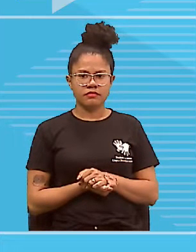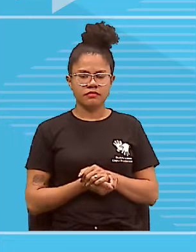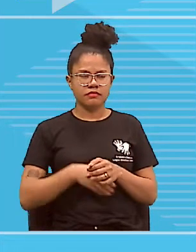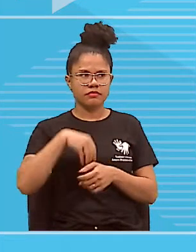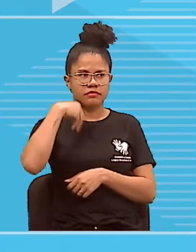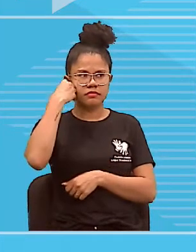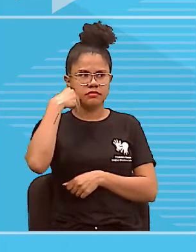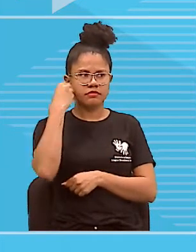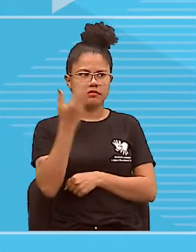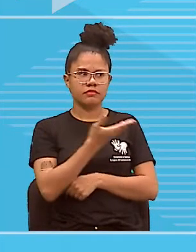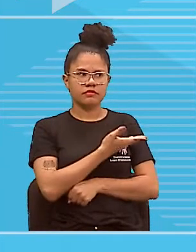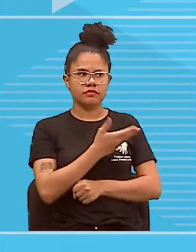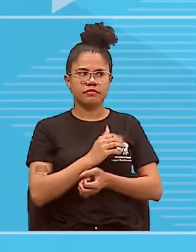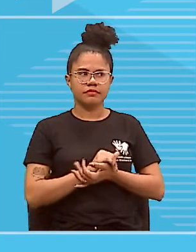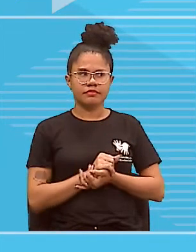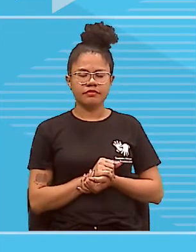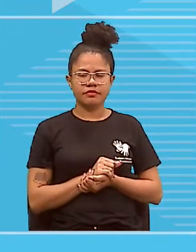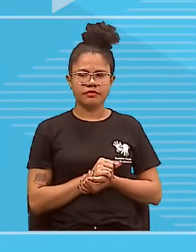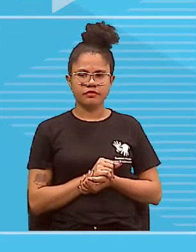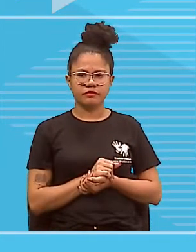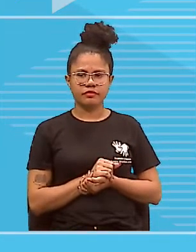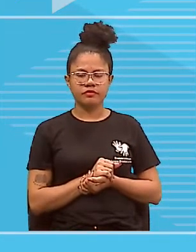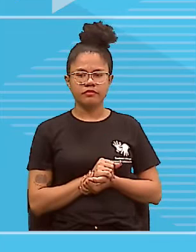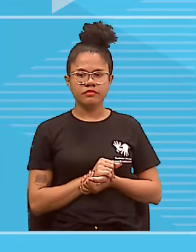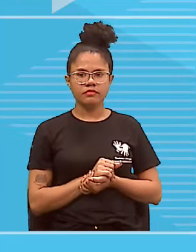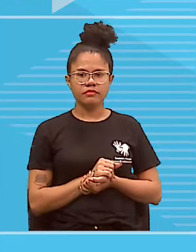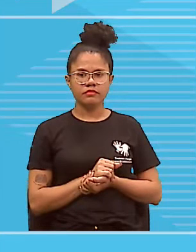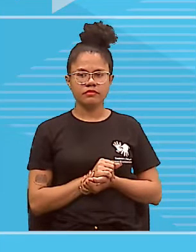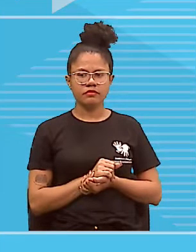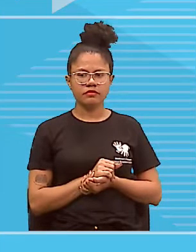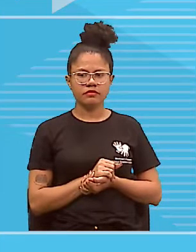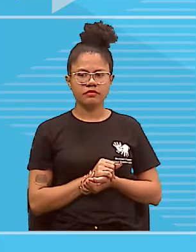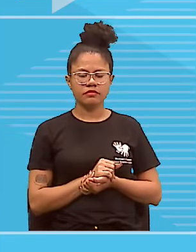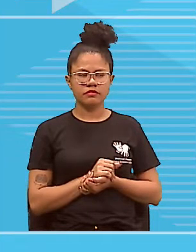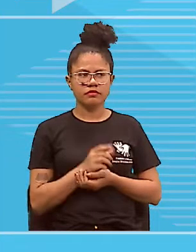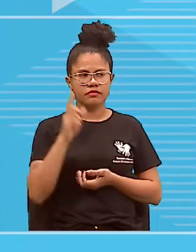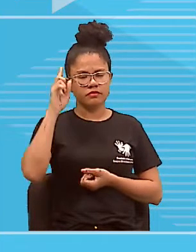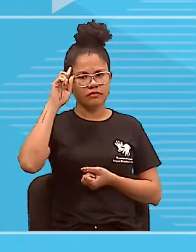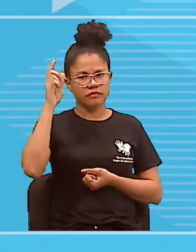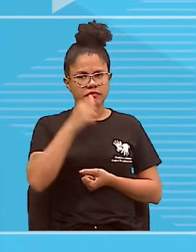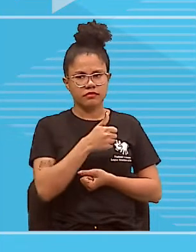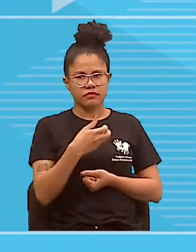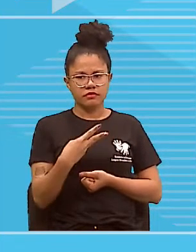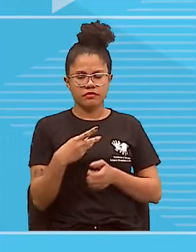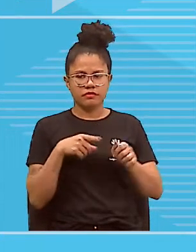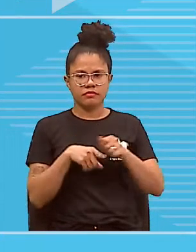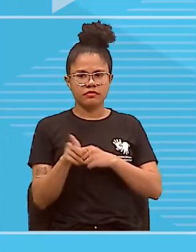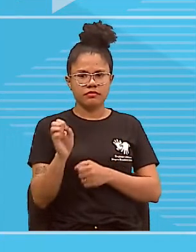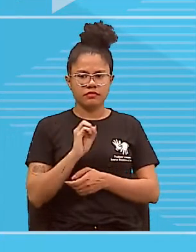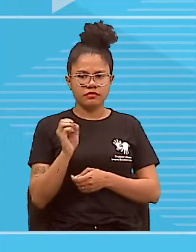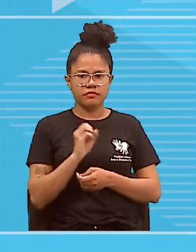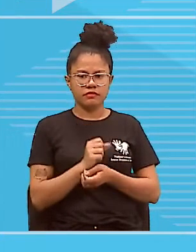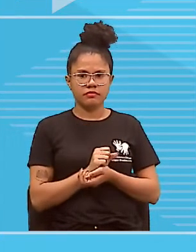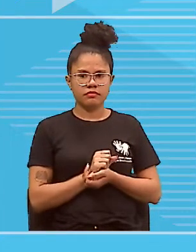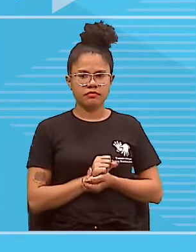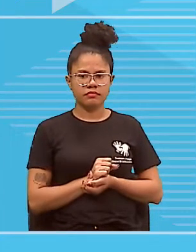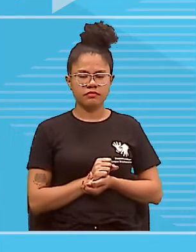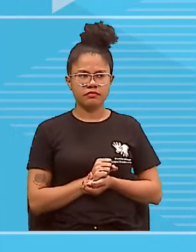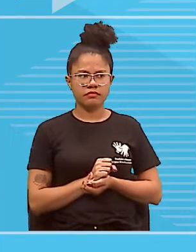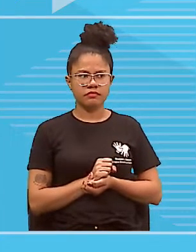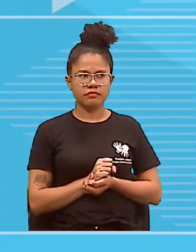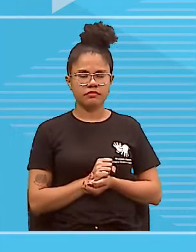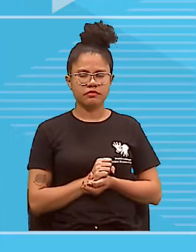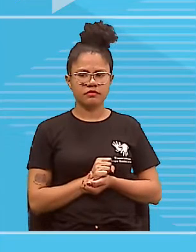na aula da data do dia 13 de outubro certo Professor